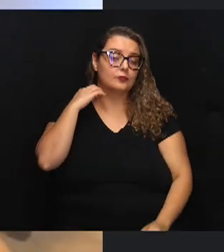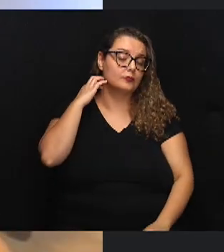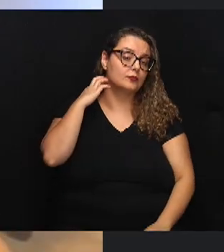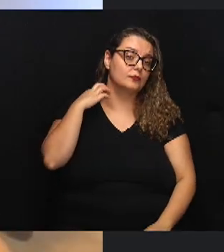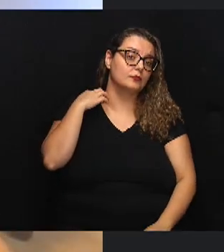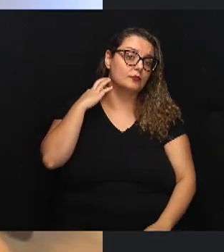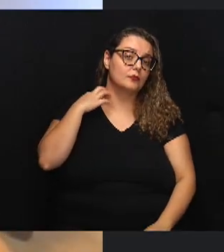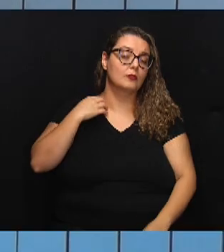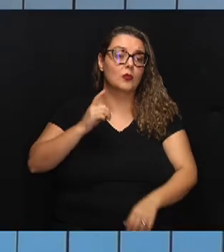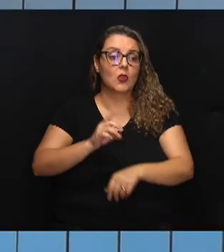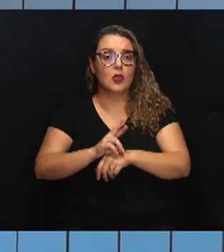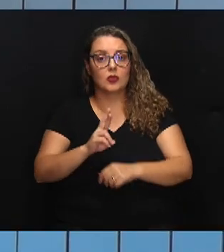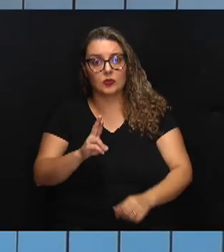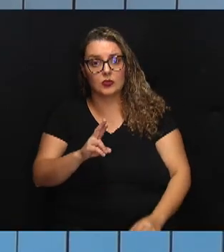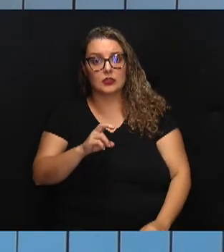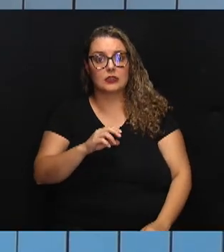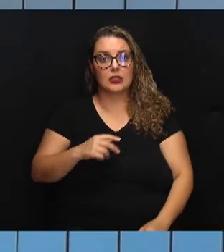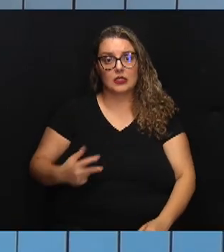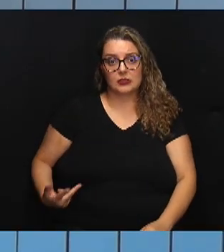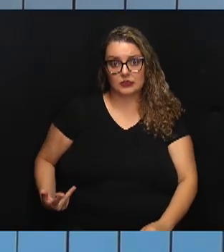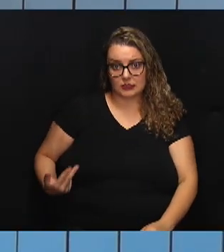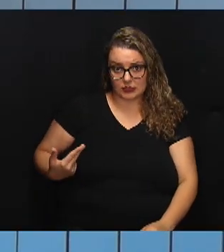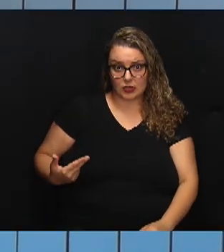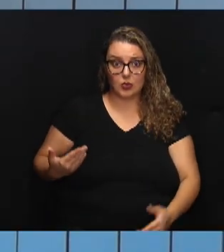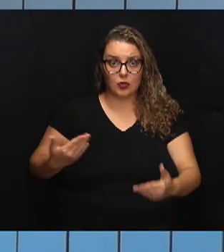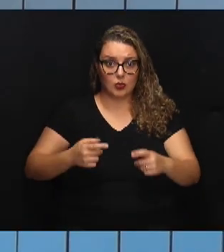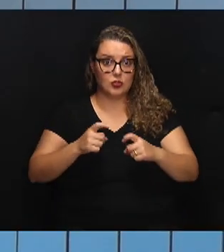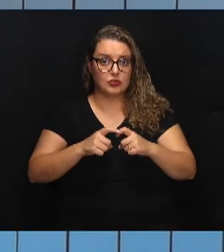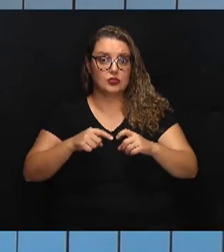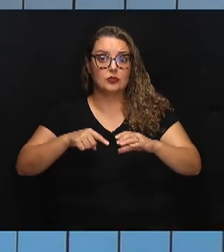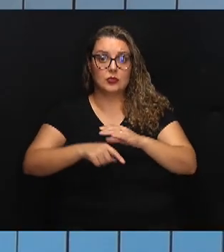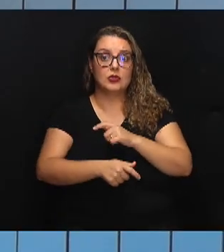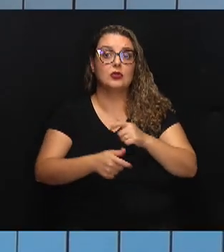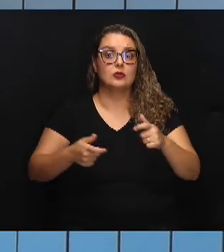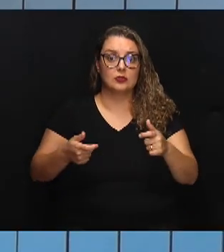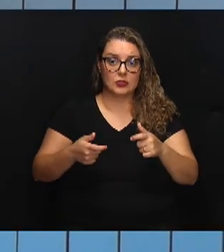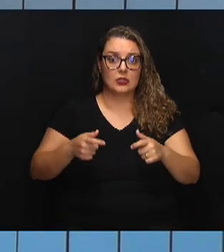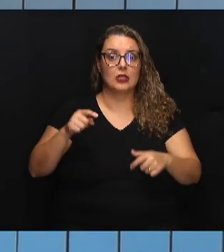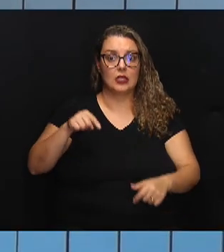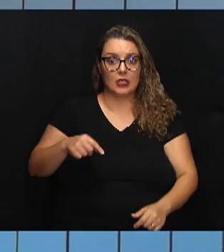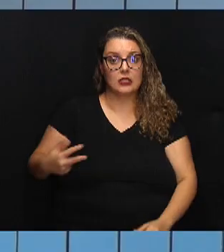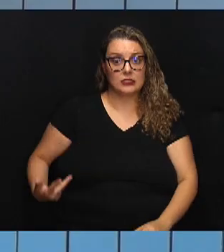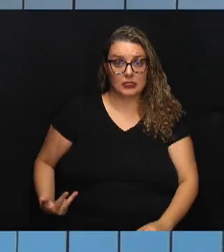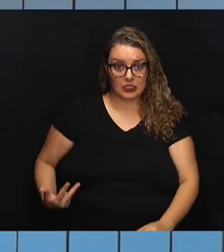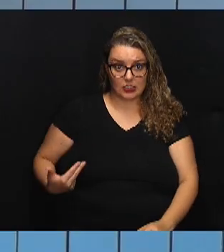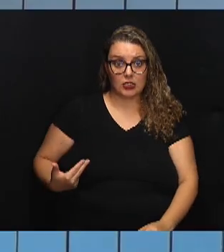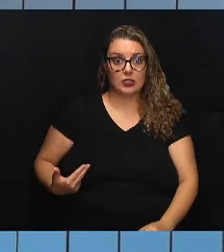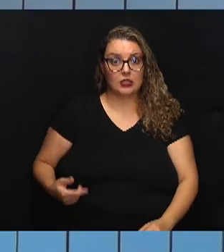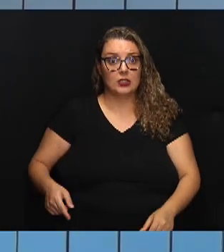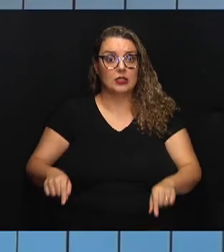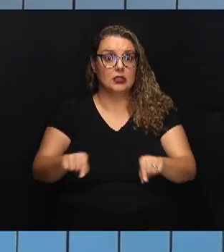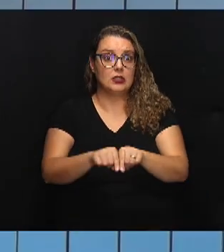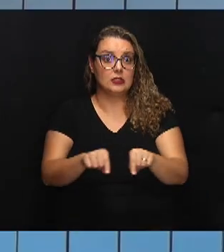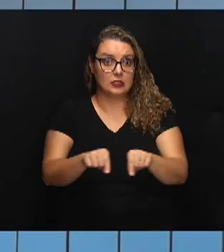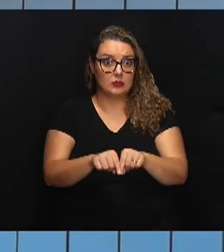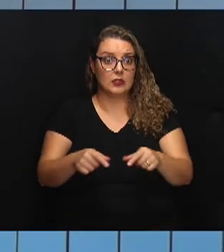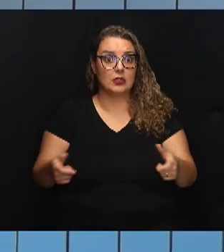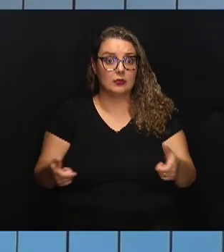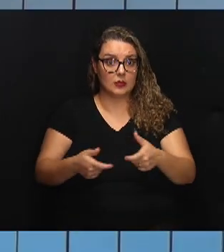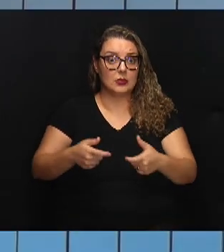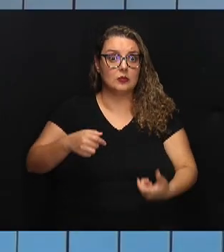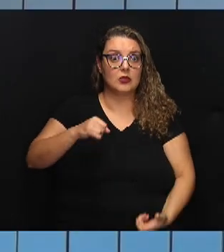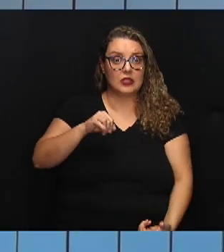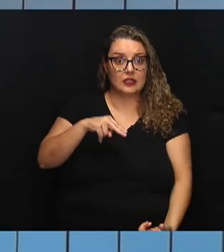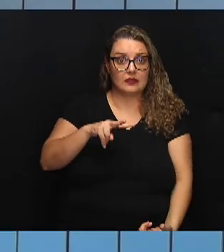E doutora, no caso da cirurgia, hoje a medicina está bastante avançada. Essa cirurgia, ela também é minimamente invasiva? Ela